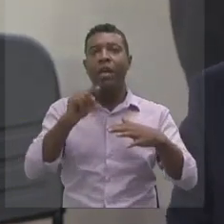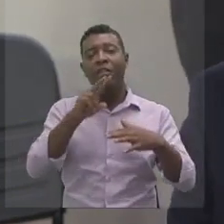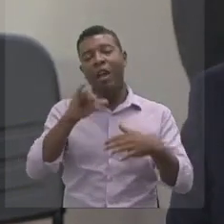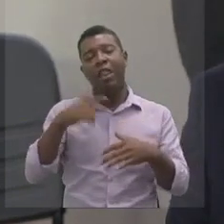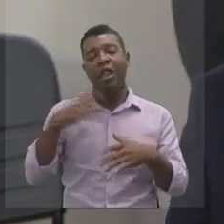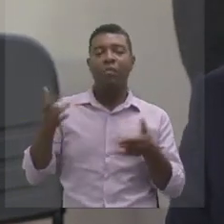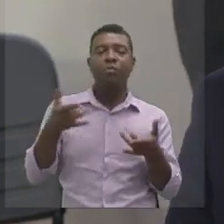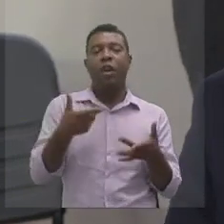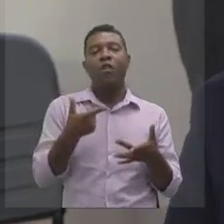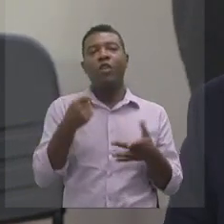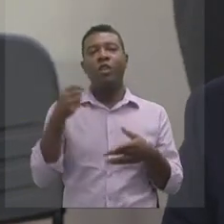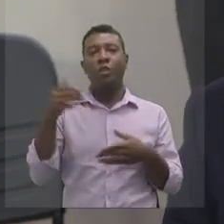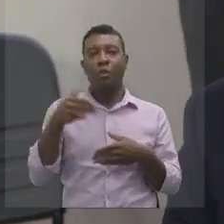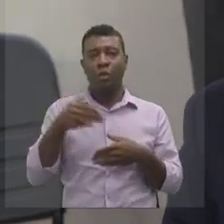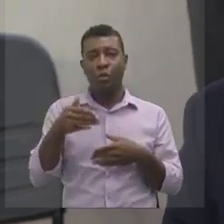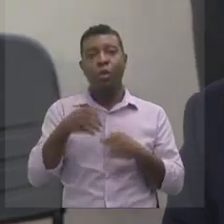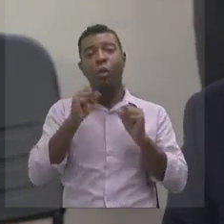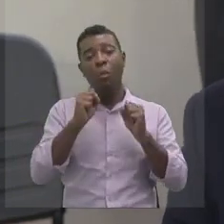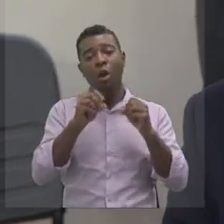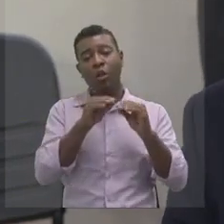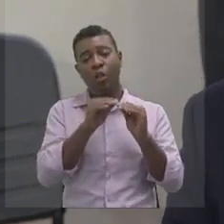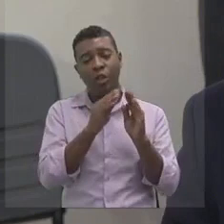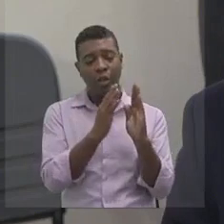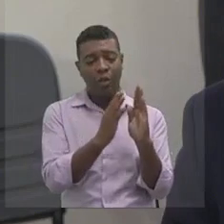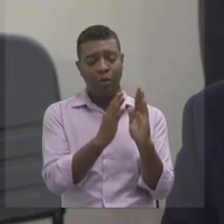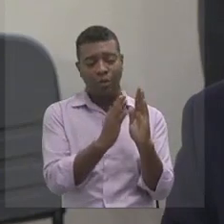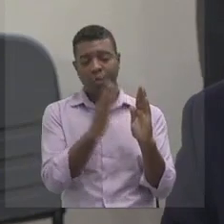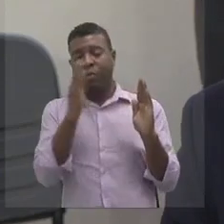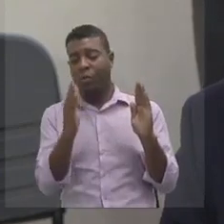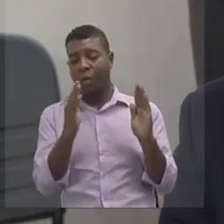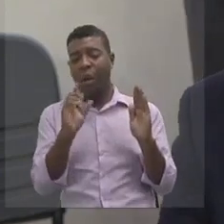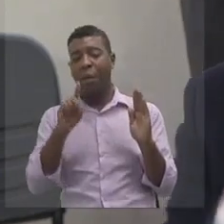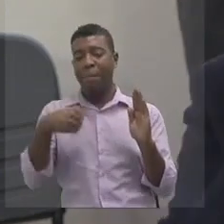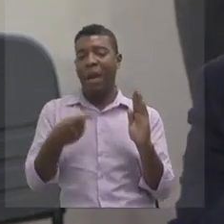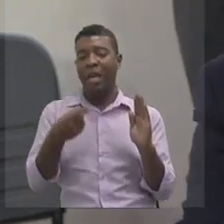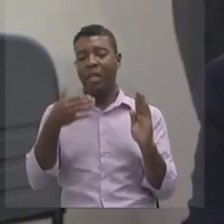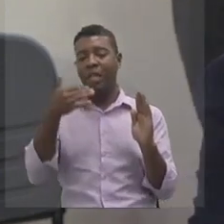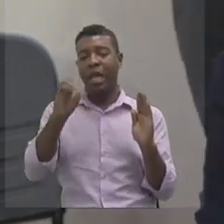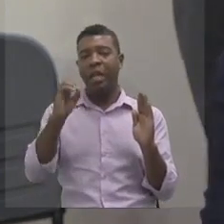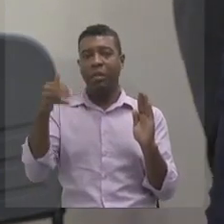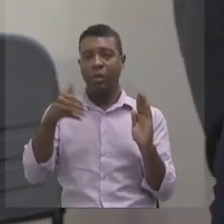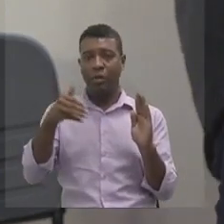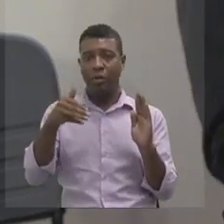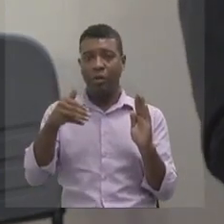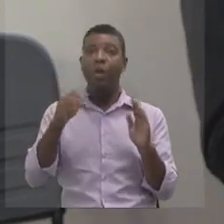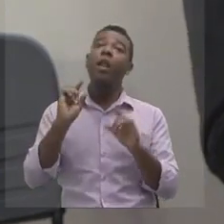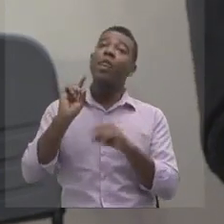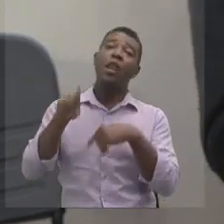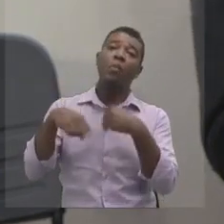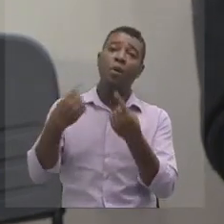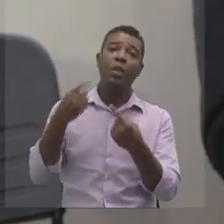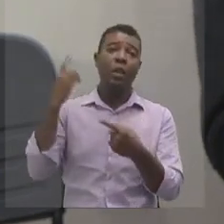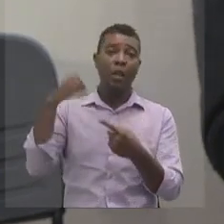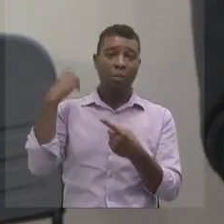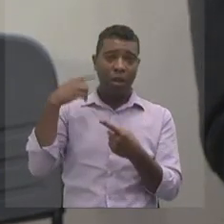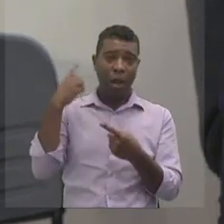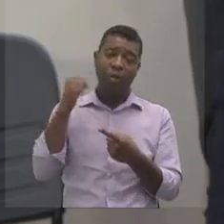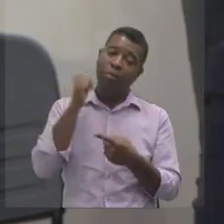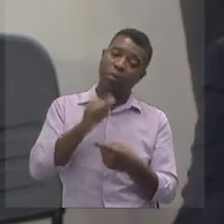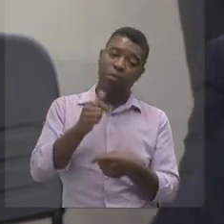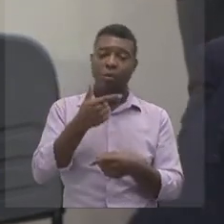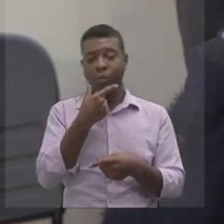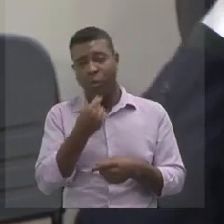prorrogáveis por mais 10 minutos para a sua exposição na sequência será concedida a palavra Aos deputadas aos deputados